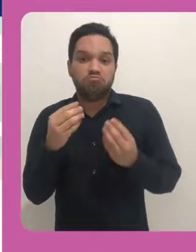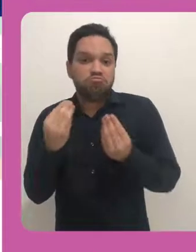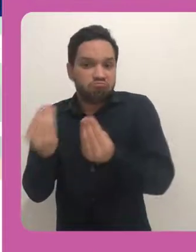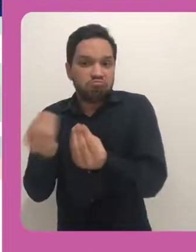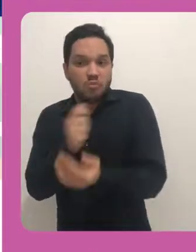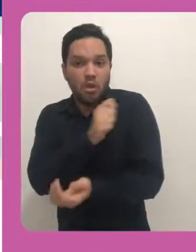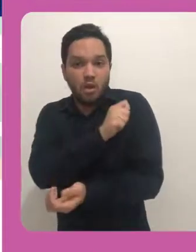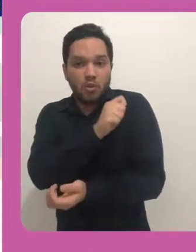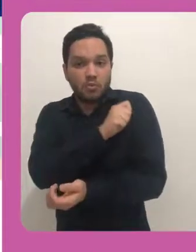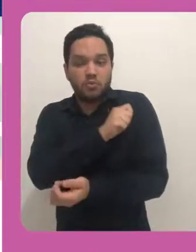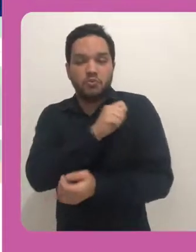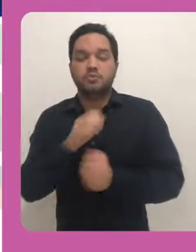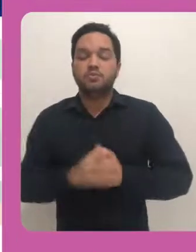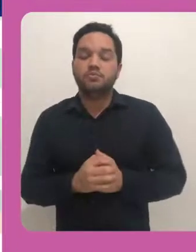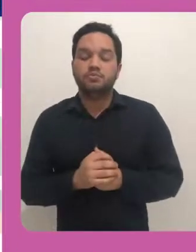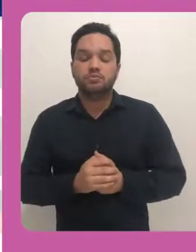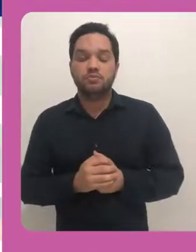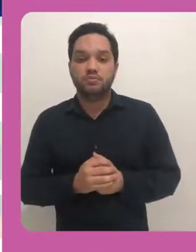dar para o seu aluno. Né?